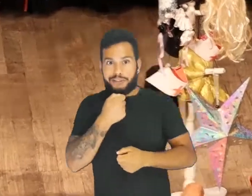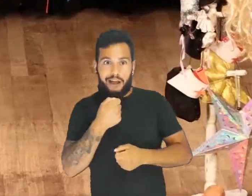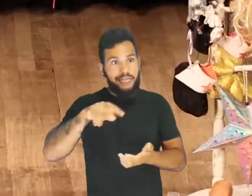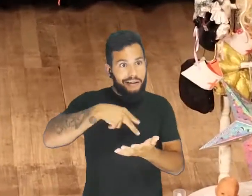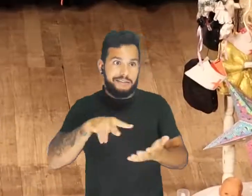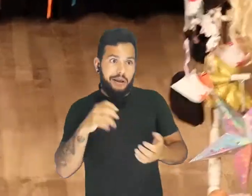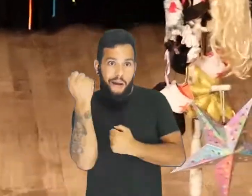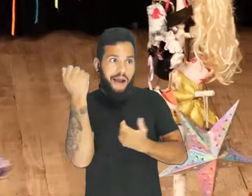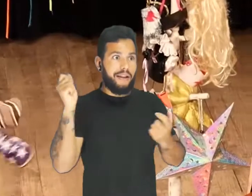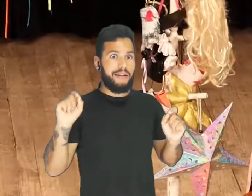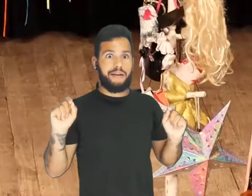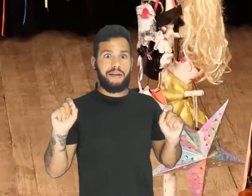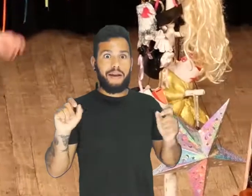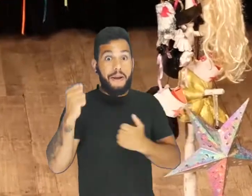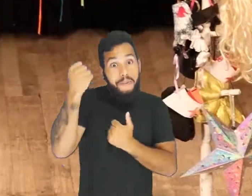Festa.